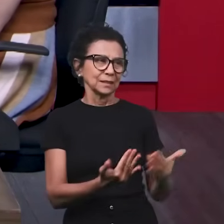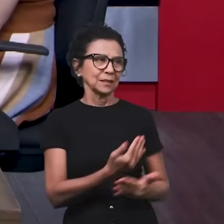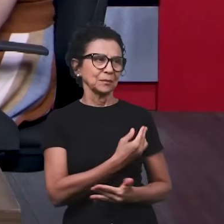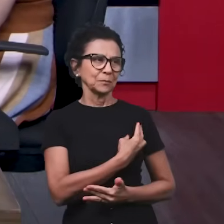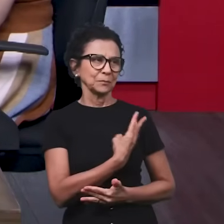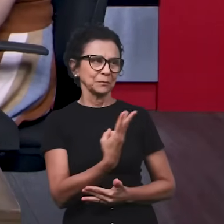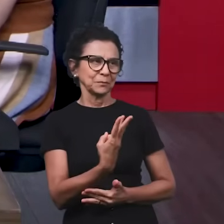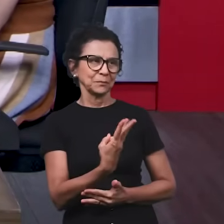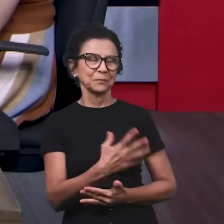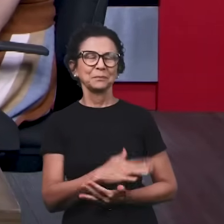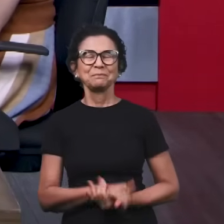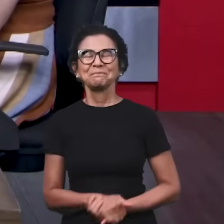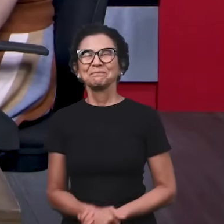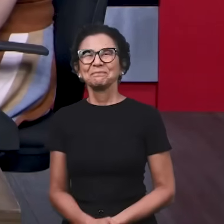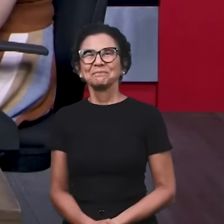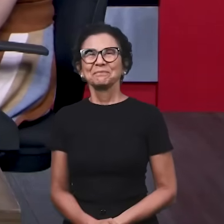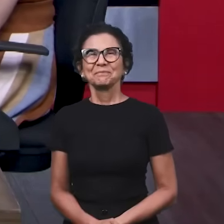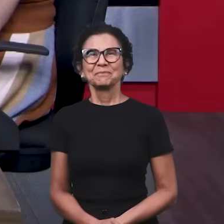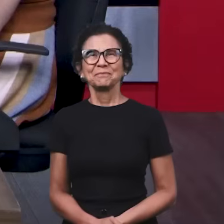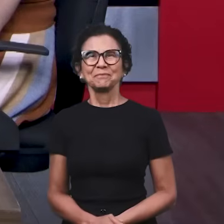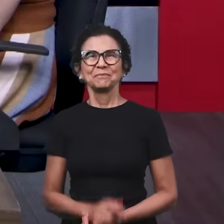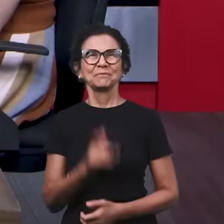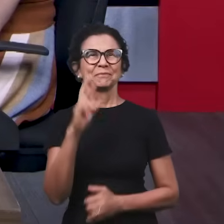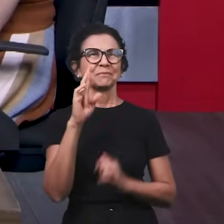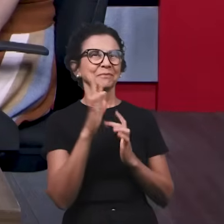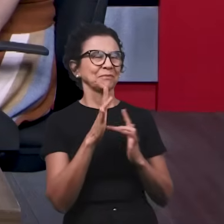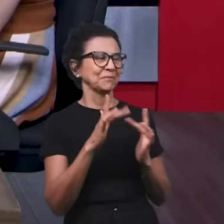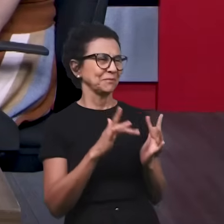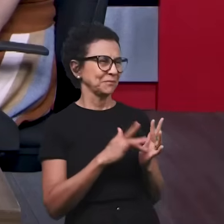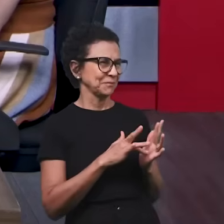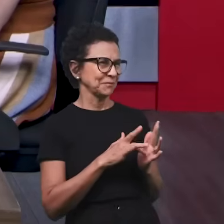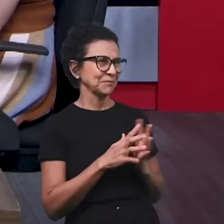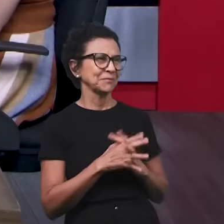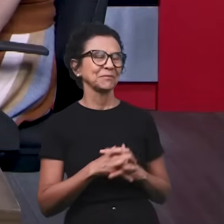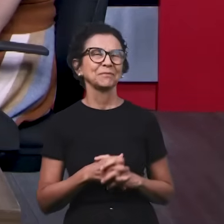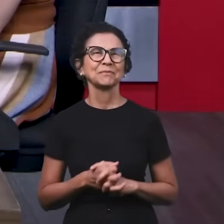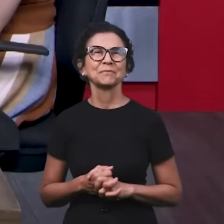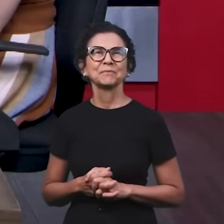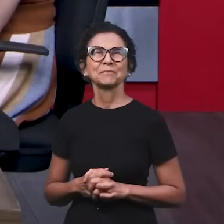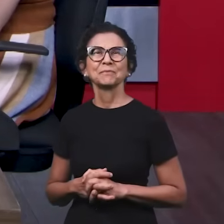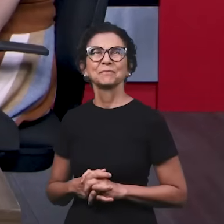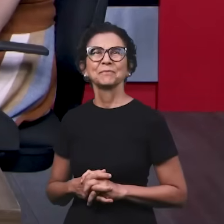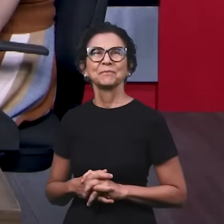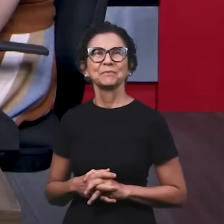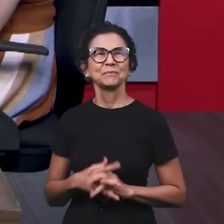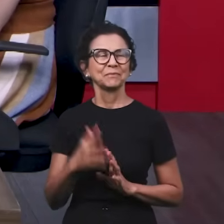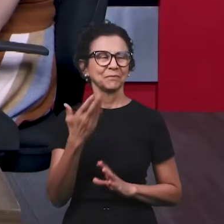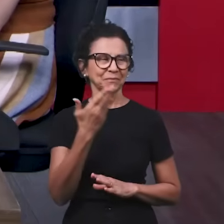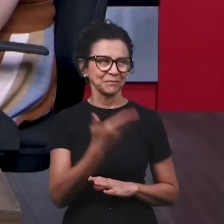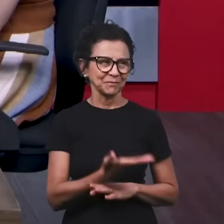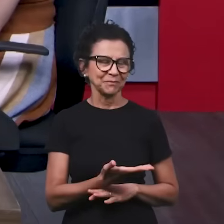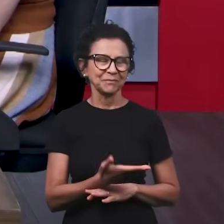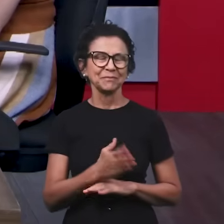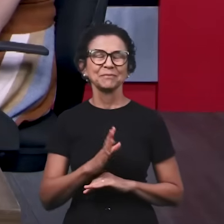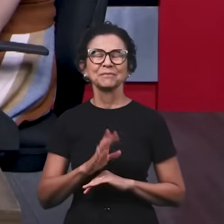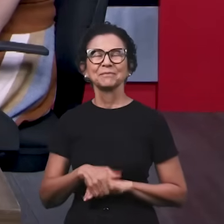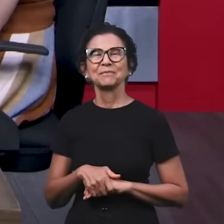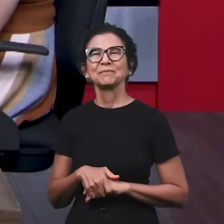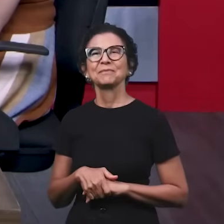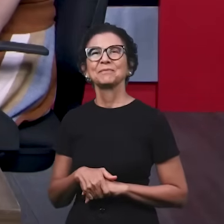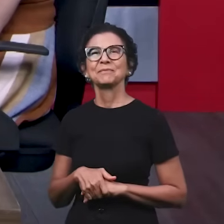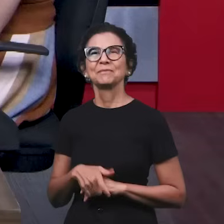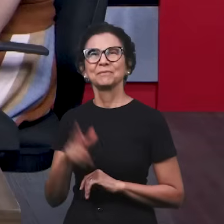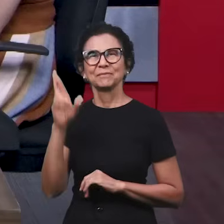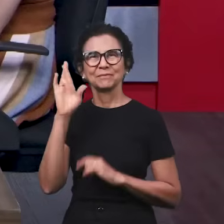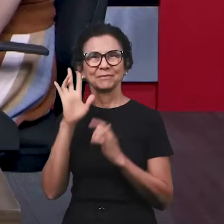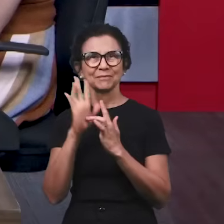tão agradável. Pastor Osias, a paz do Senhor. Amém. Paz do Senhor. Pastor Ziander, a paz do Senhor. Paz do Senhor Kézia, paz do Senhor Fernanda.